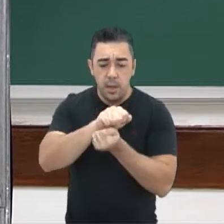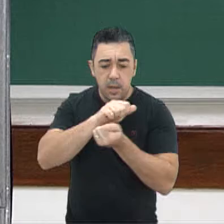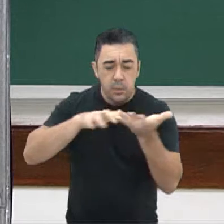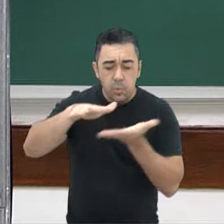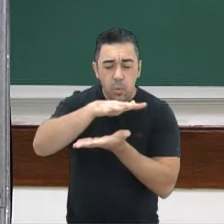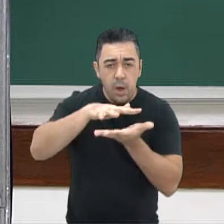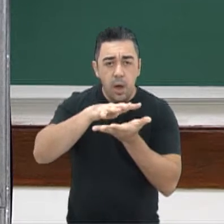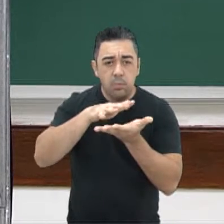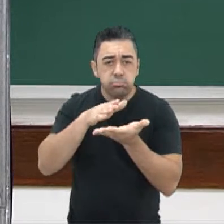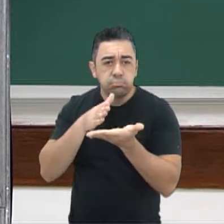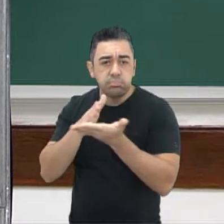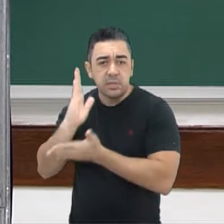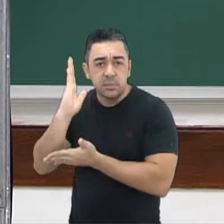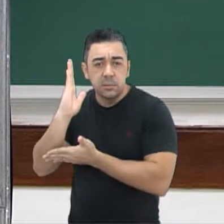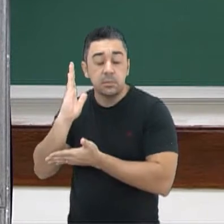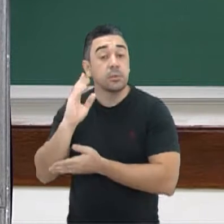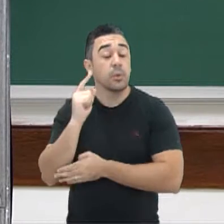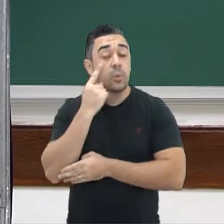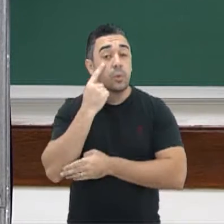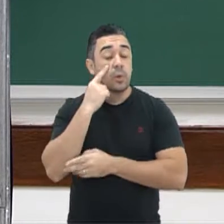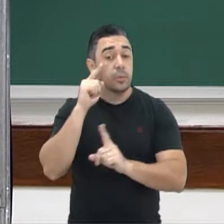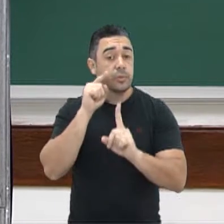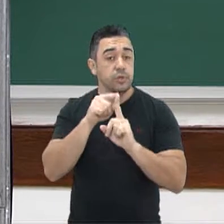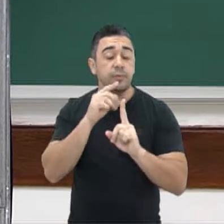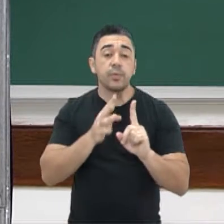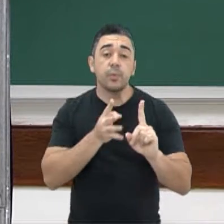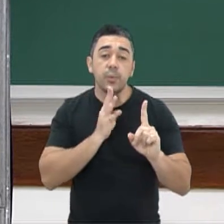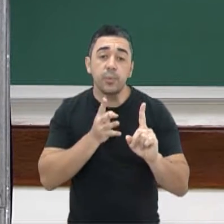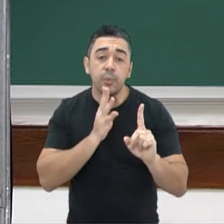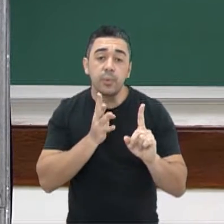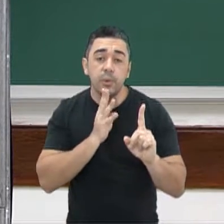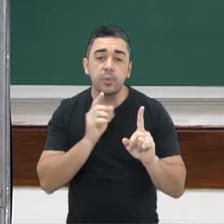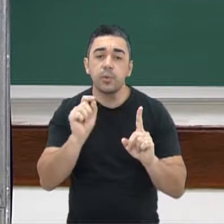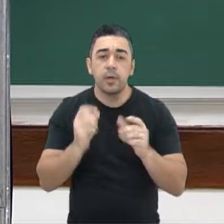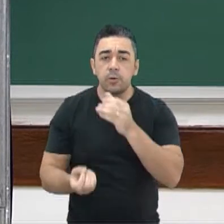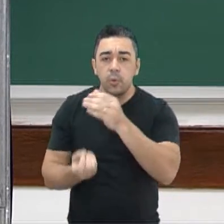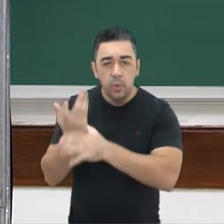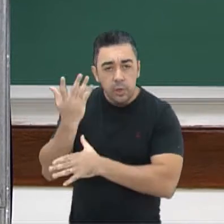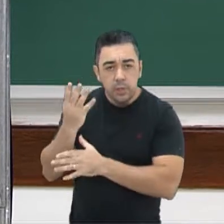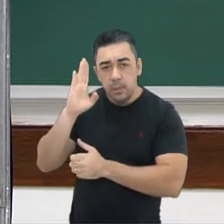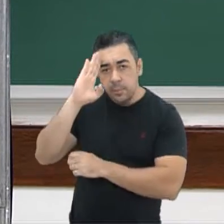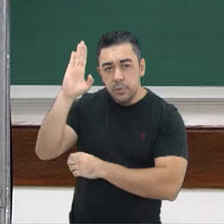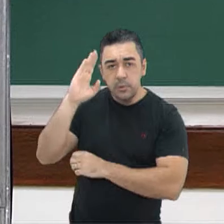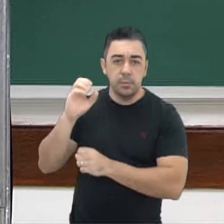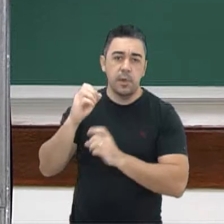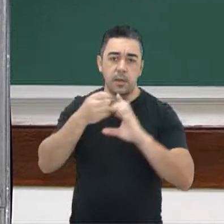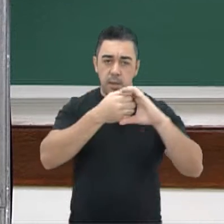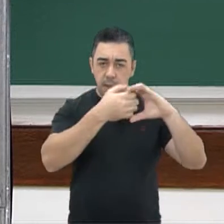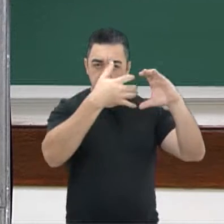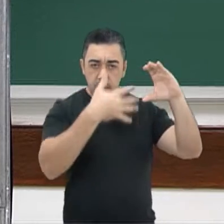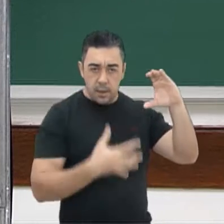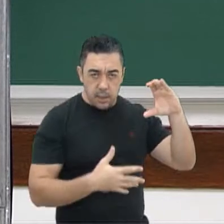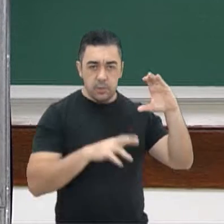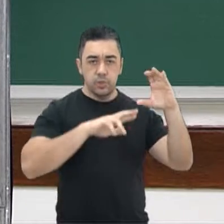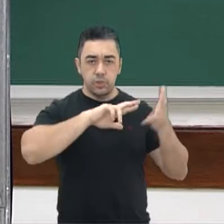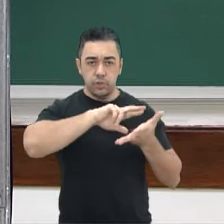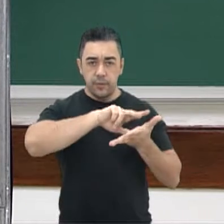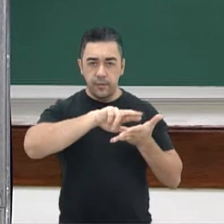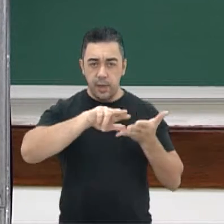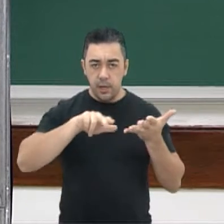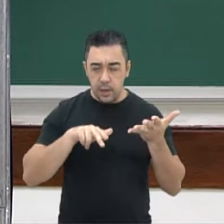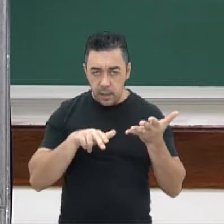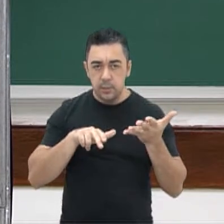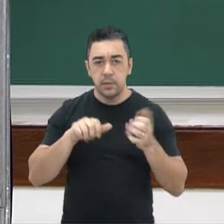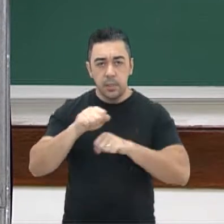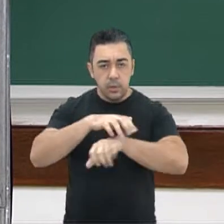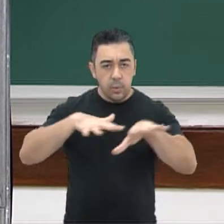passagem. Os objetivos da nossa aula são conhecer a origem e as principais características de diferentes ritos e rituais